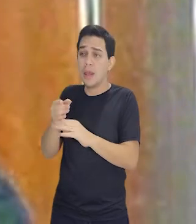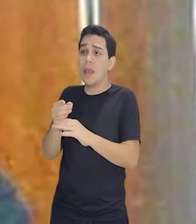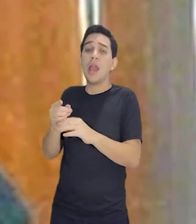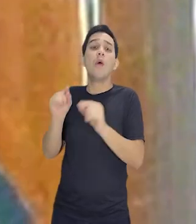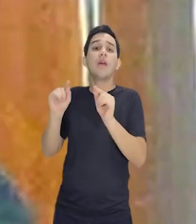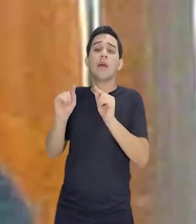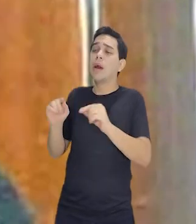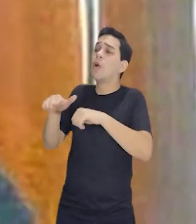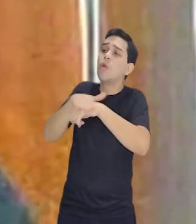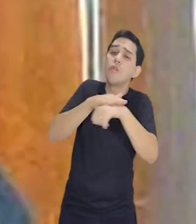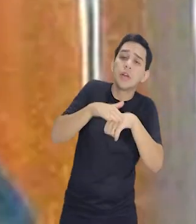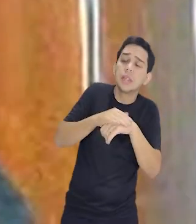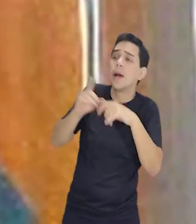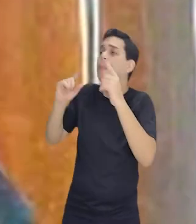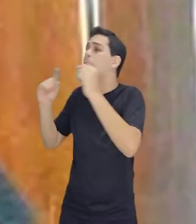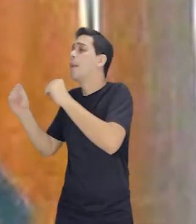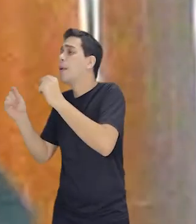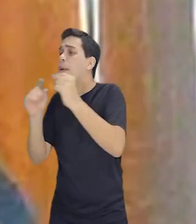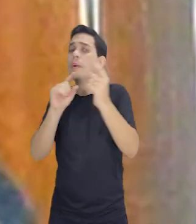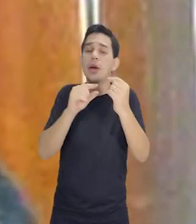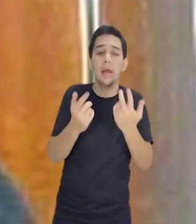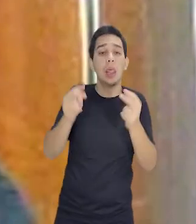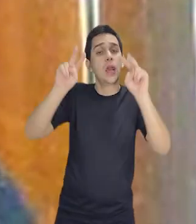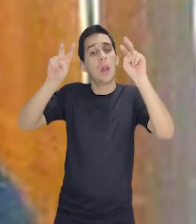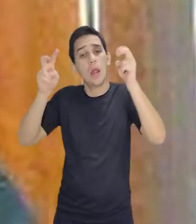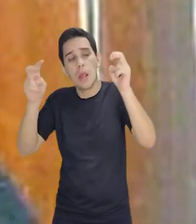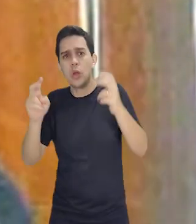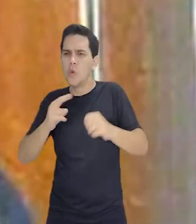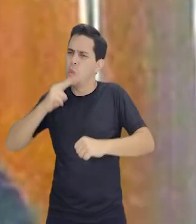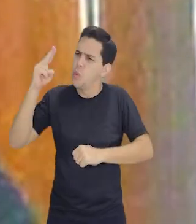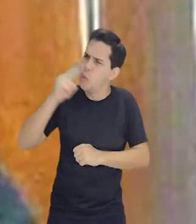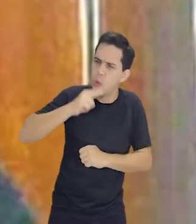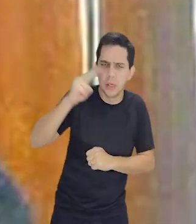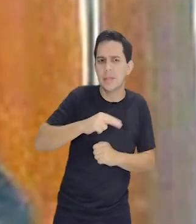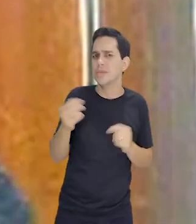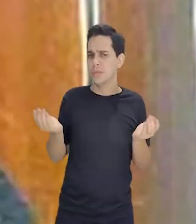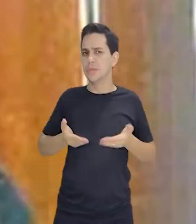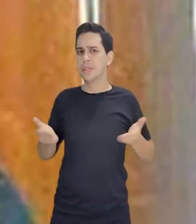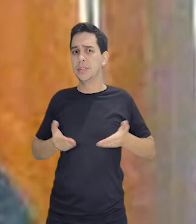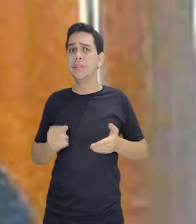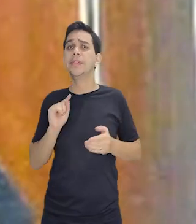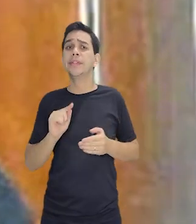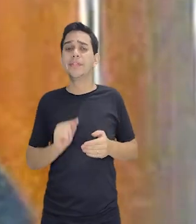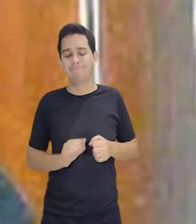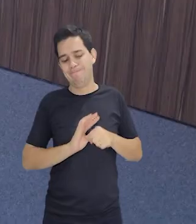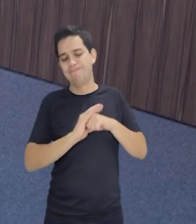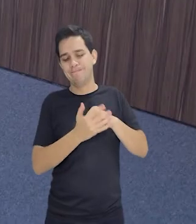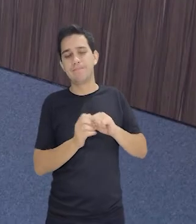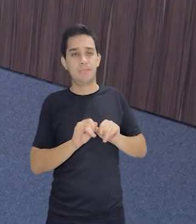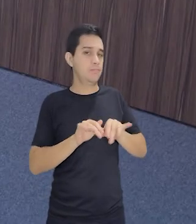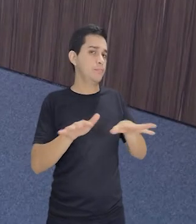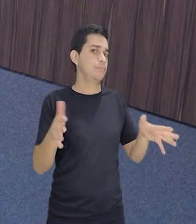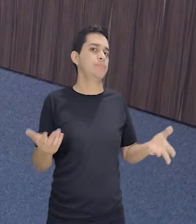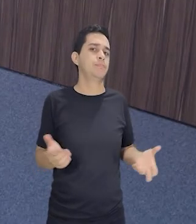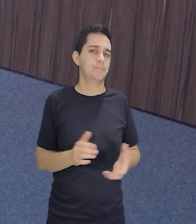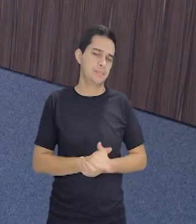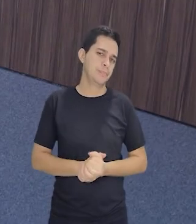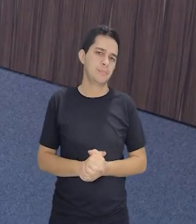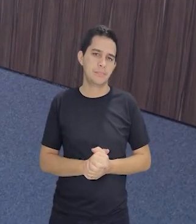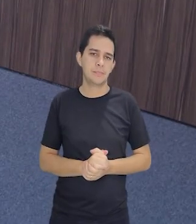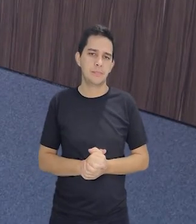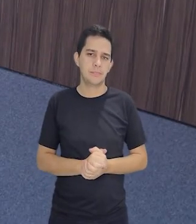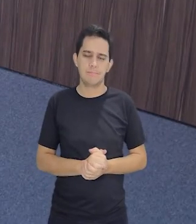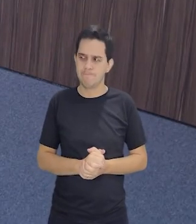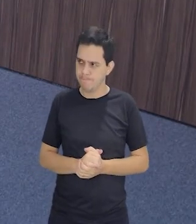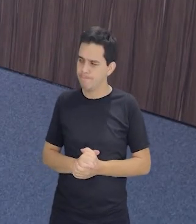de deliberação desse tema urgente nos dias de hoje, que é a pandemia da Covid. Doutora